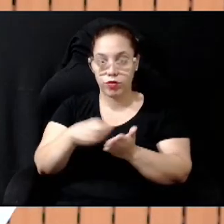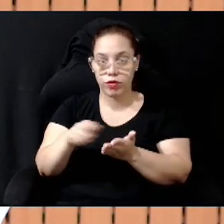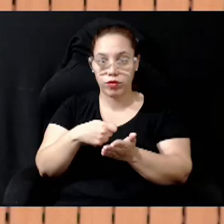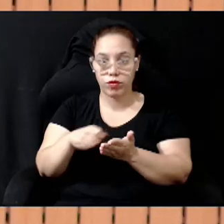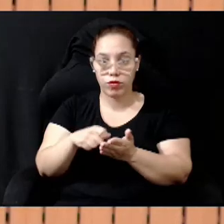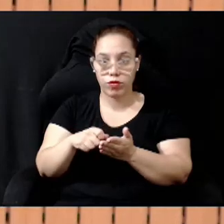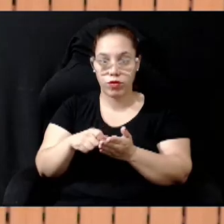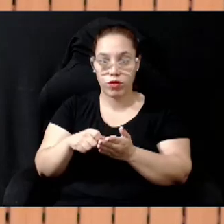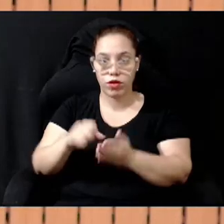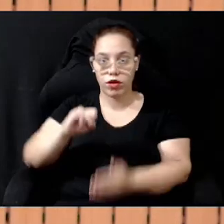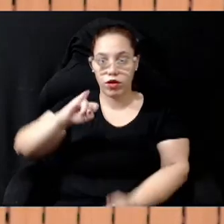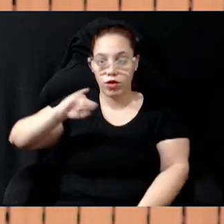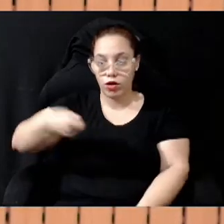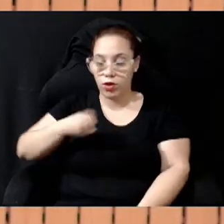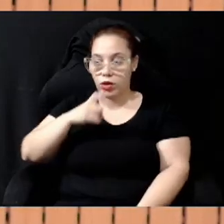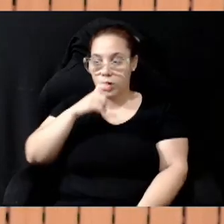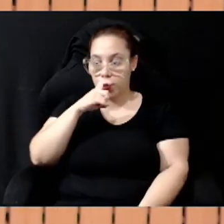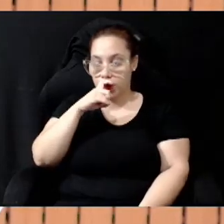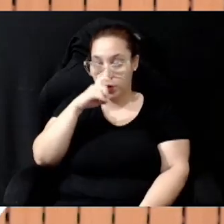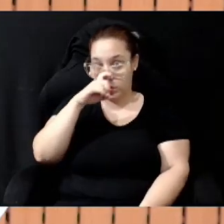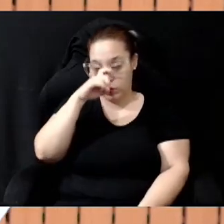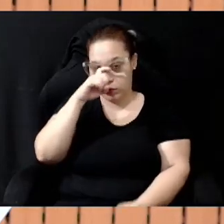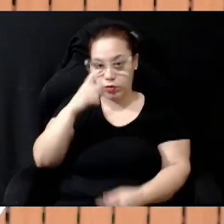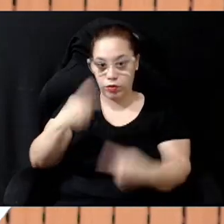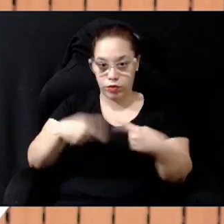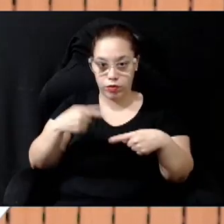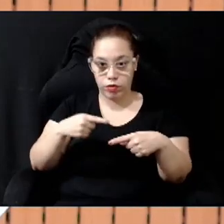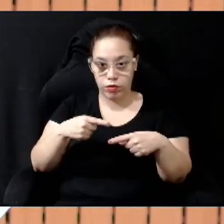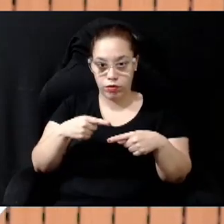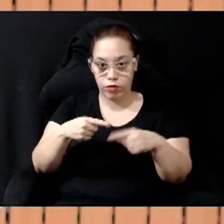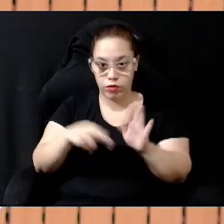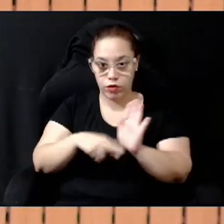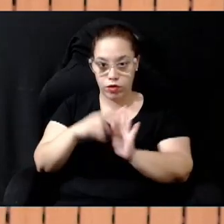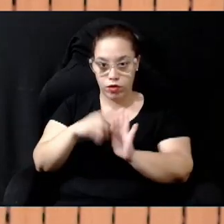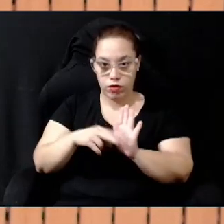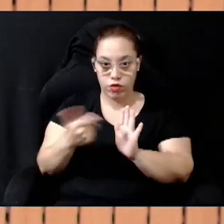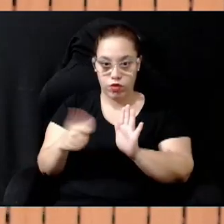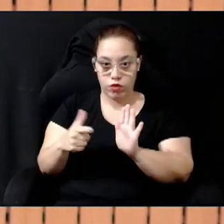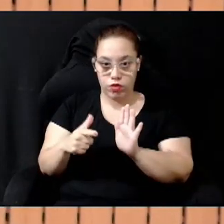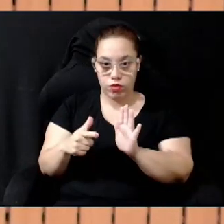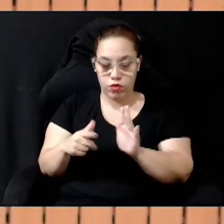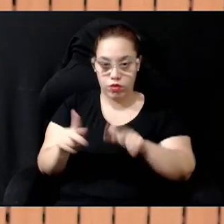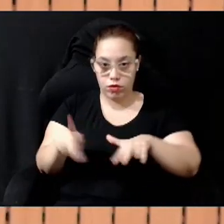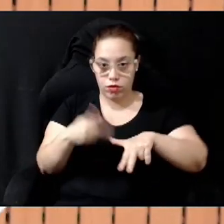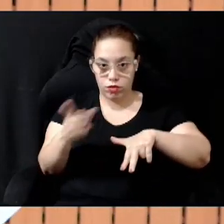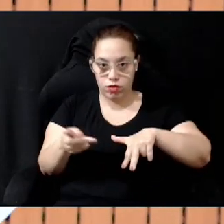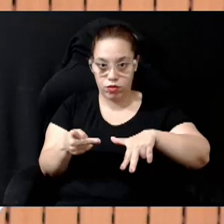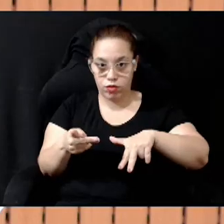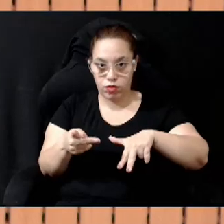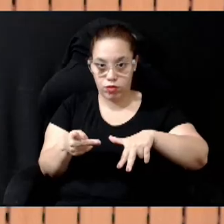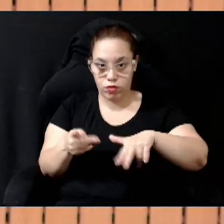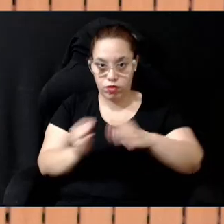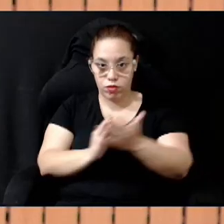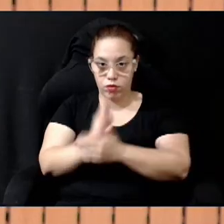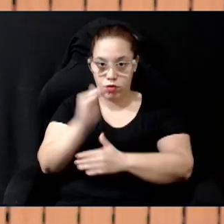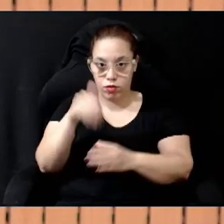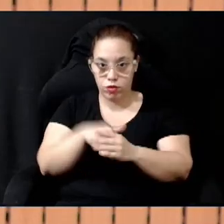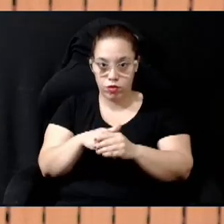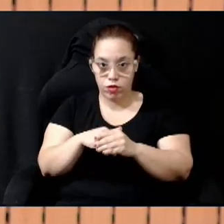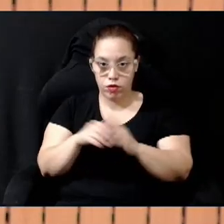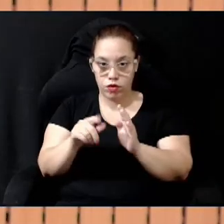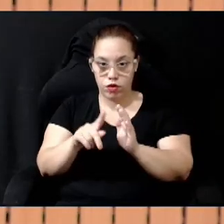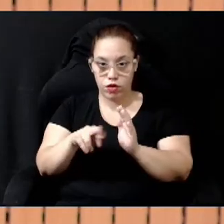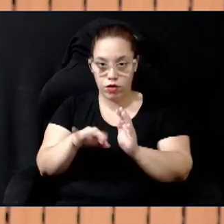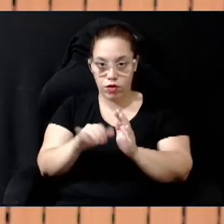Schneider. Em discussão, o requerimento de vistas, não havendo vereador a discutir. Em votação, o requerimento de vistas.